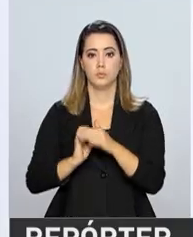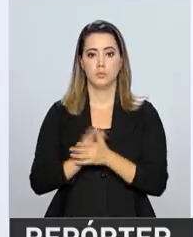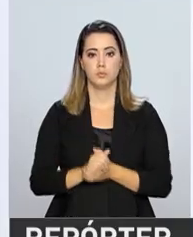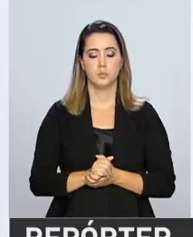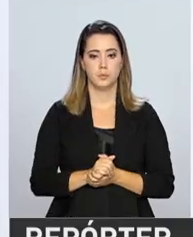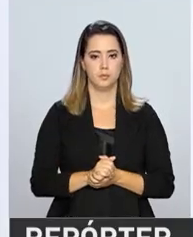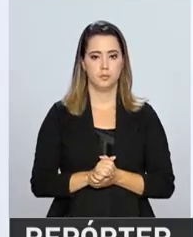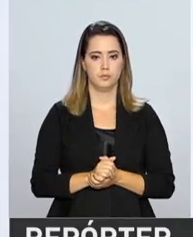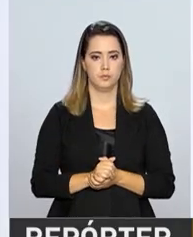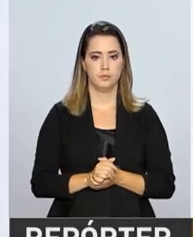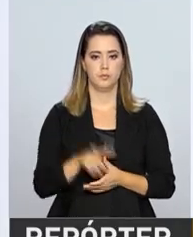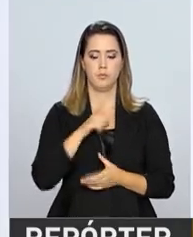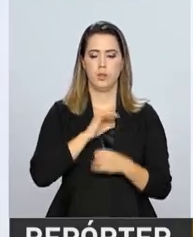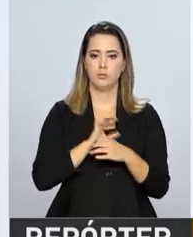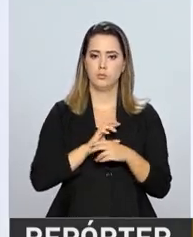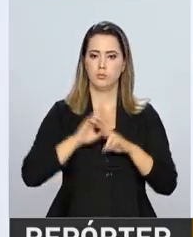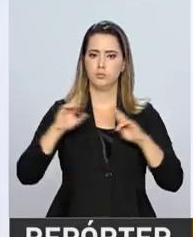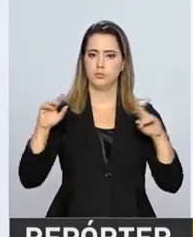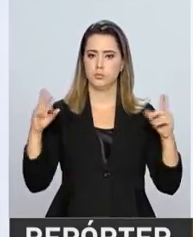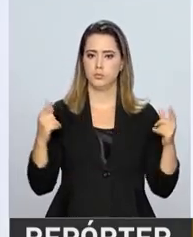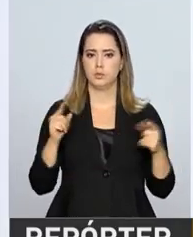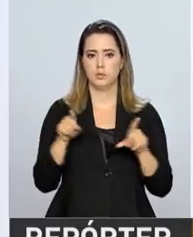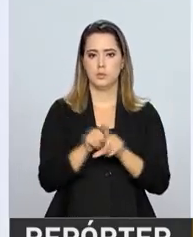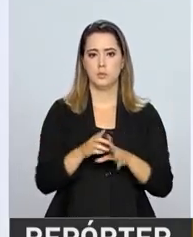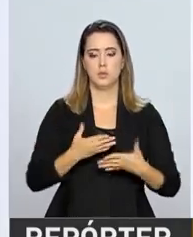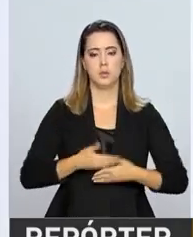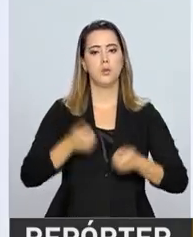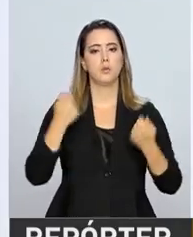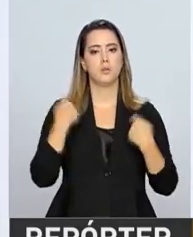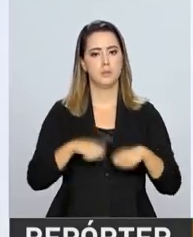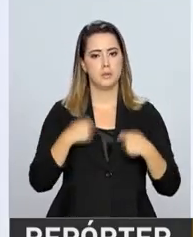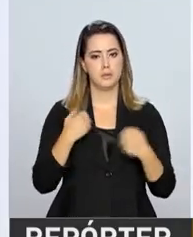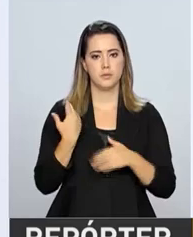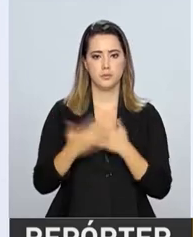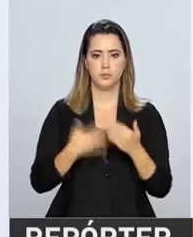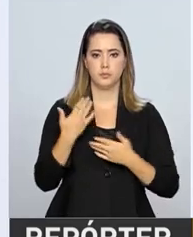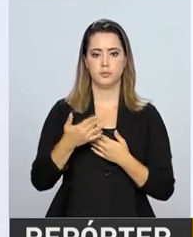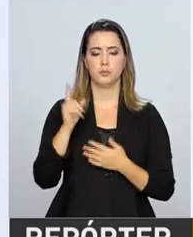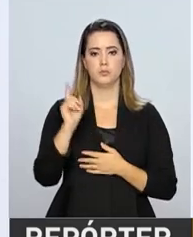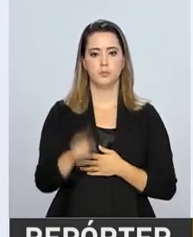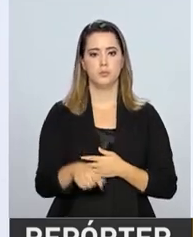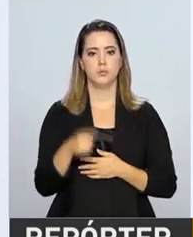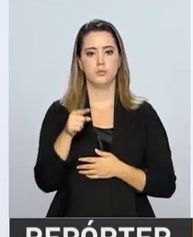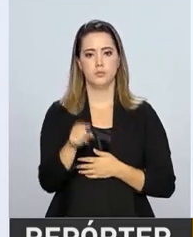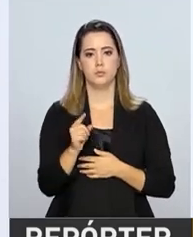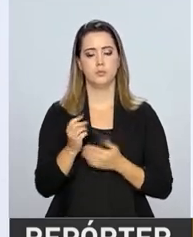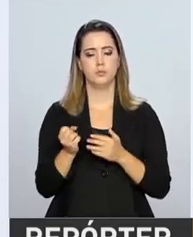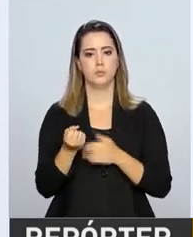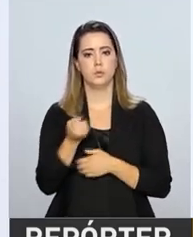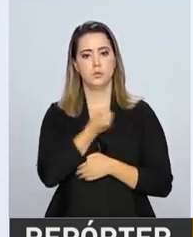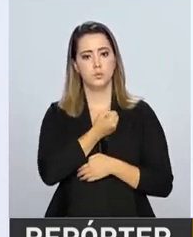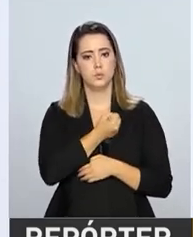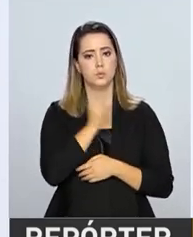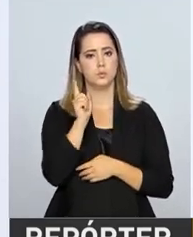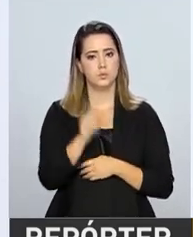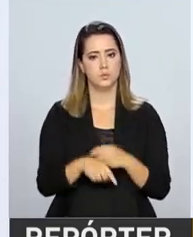Há um espaço muito grande para melhoria. E esse é, né, um